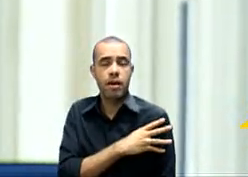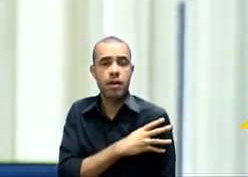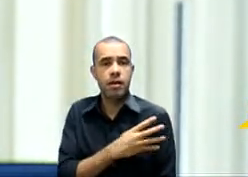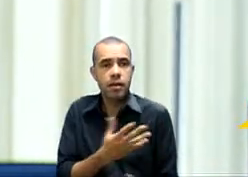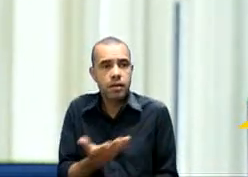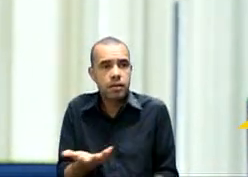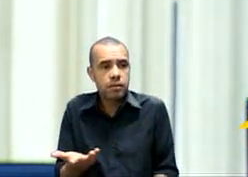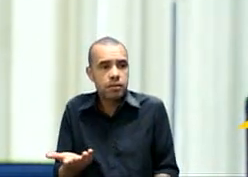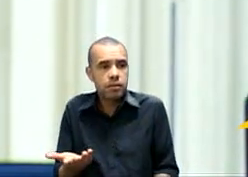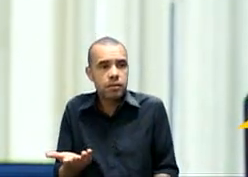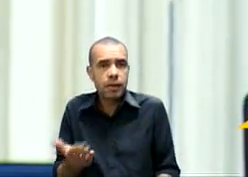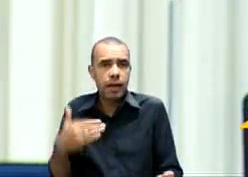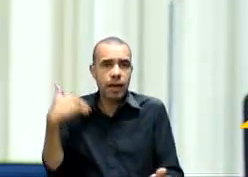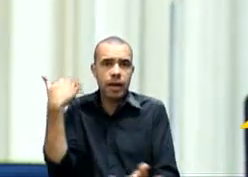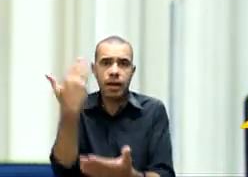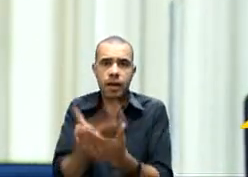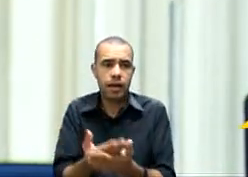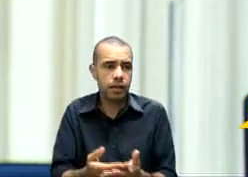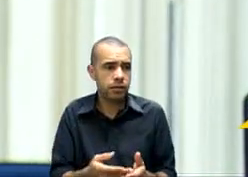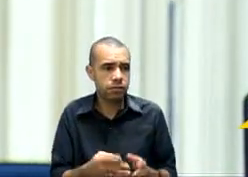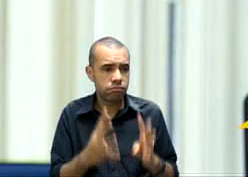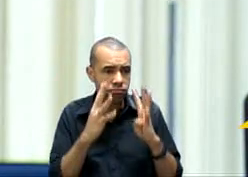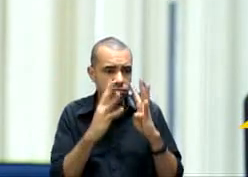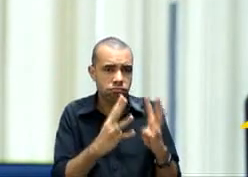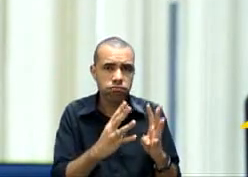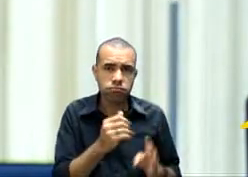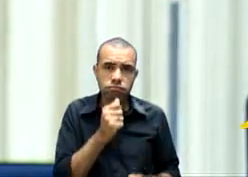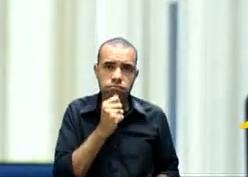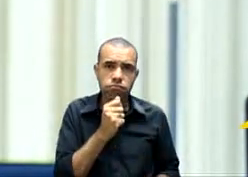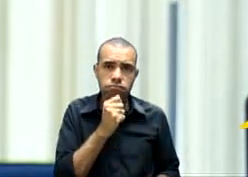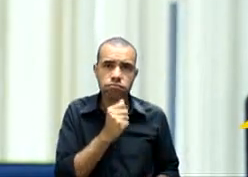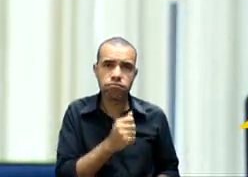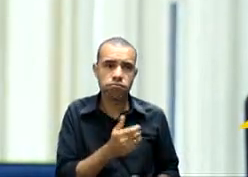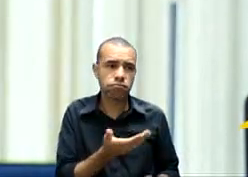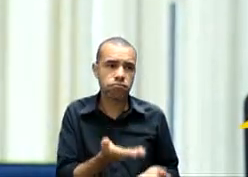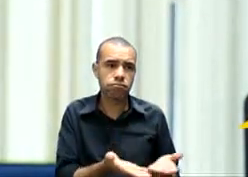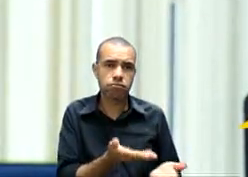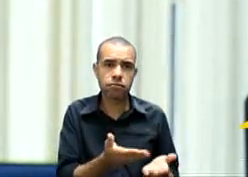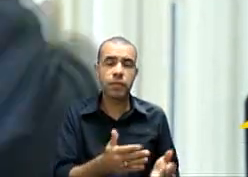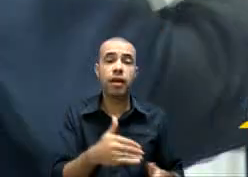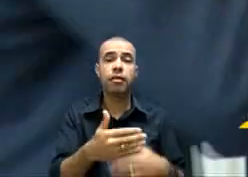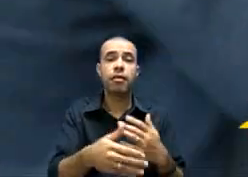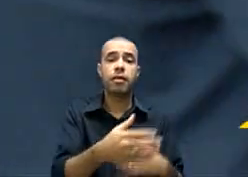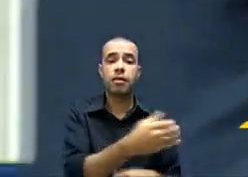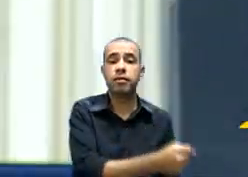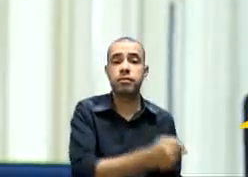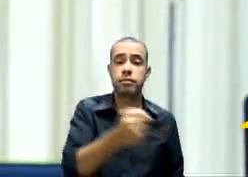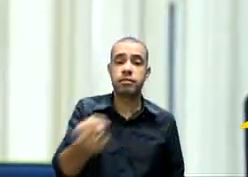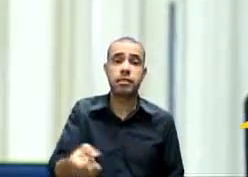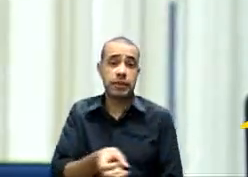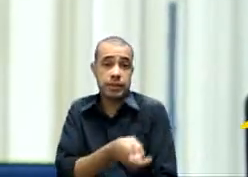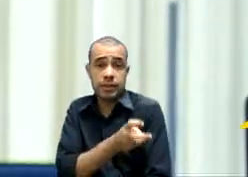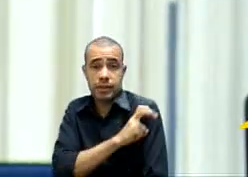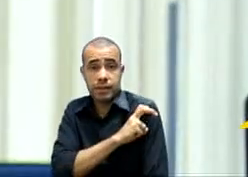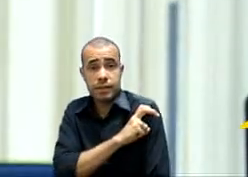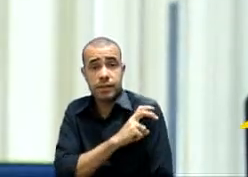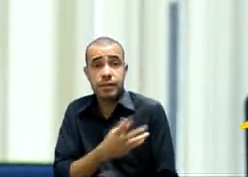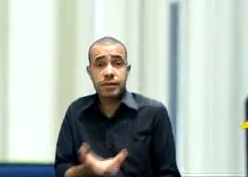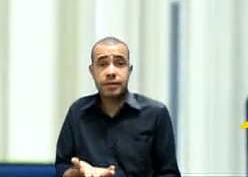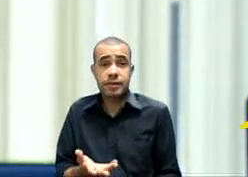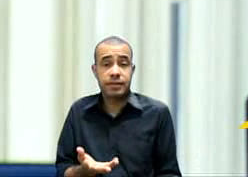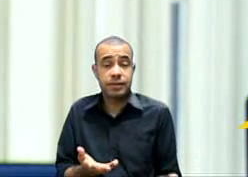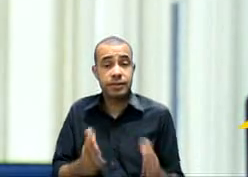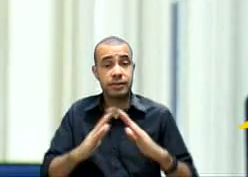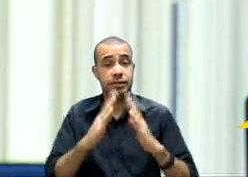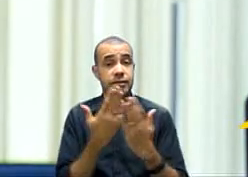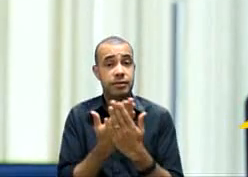nenhum atendimento. Ela vai para a quinta série, daí uma escola estadual, muitas vezes, e